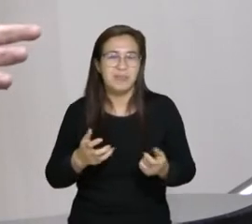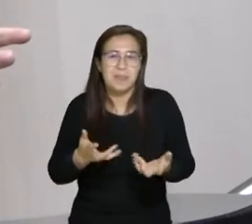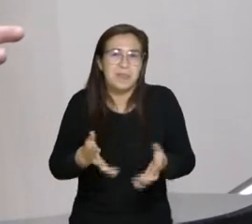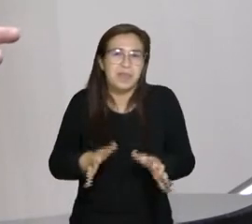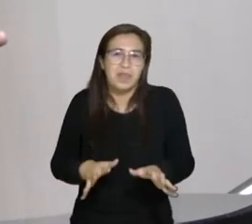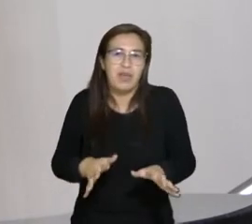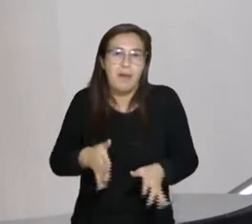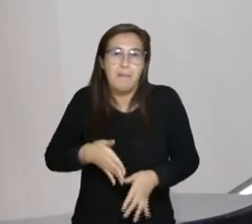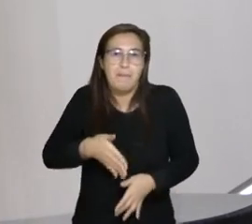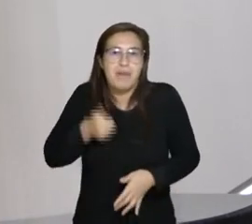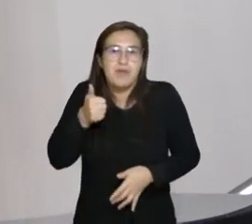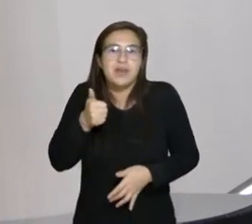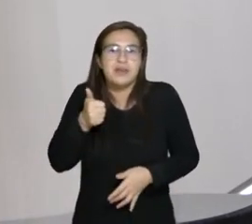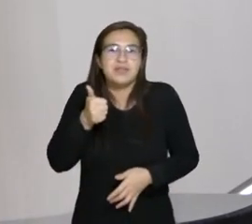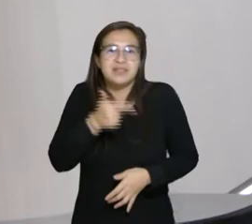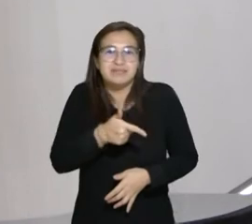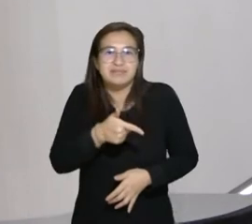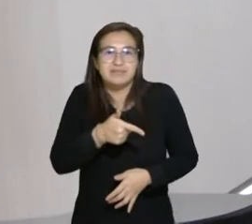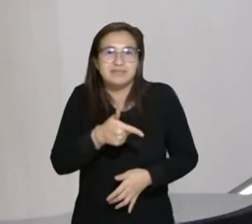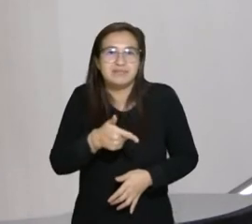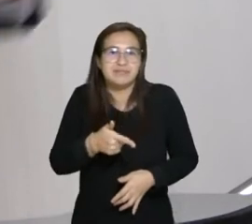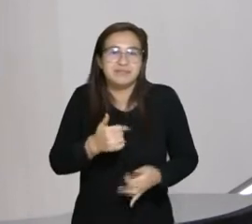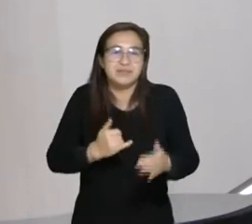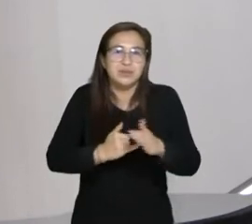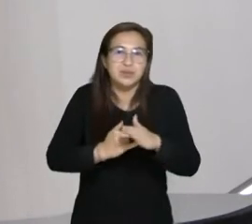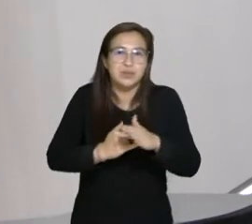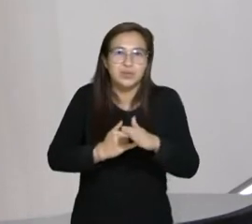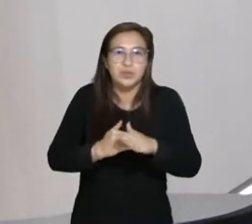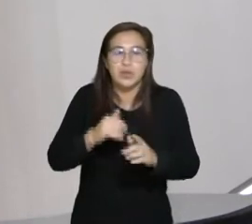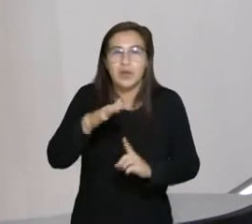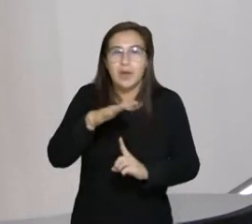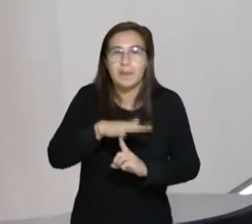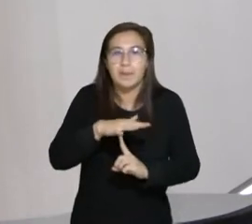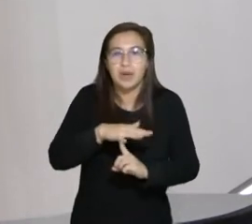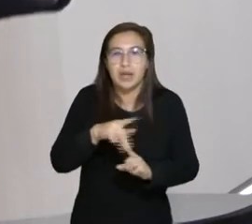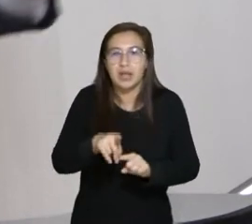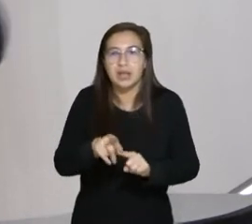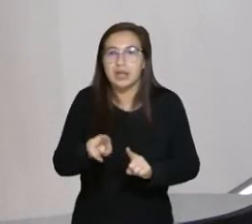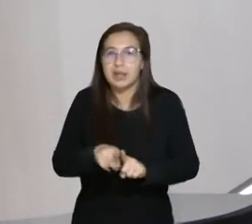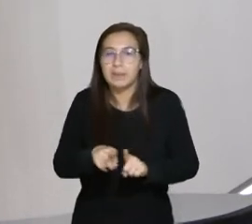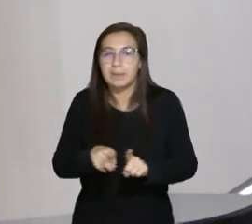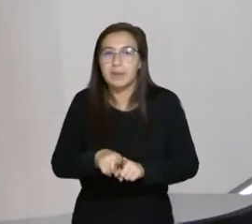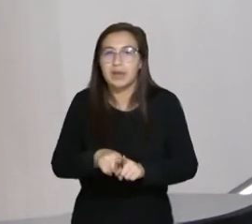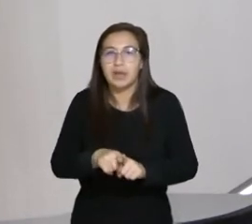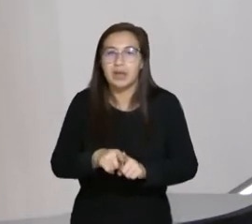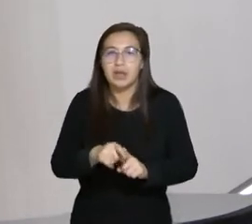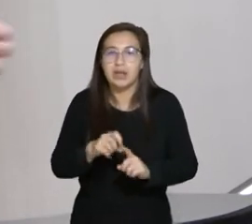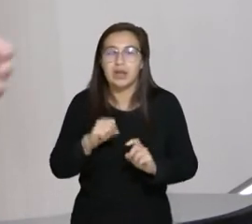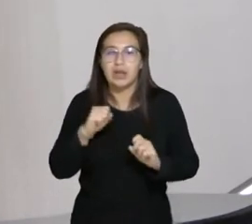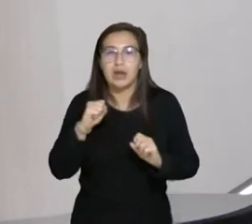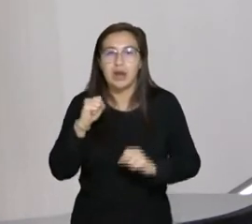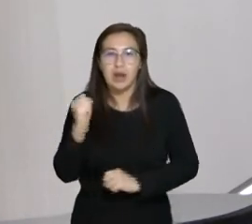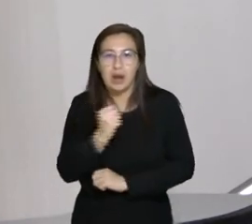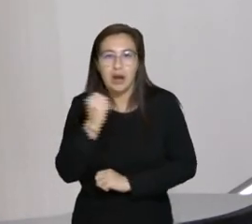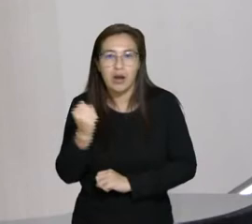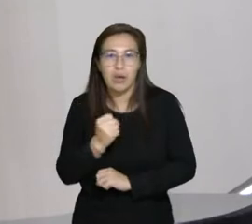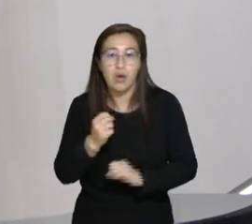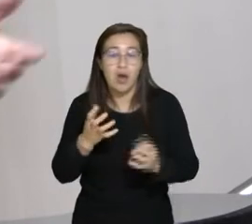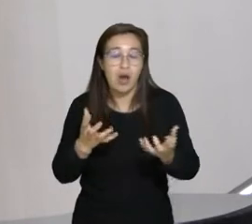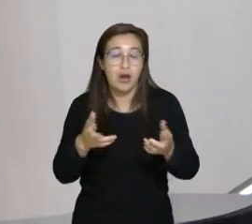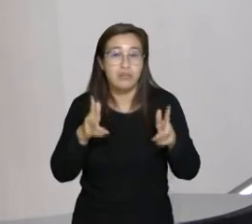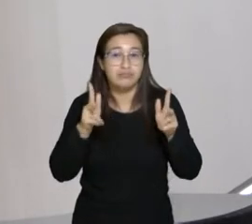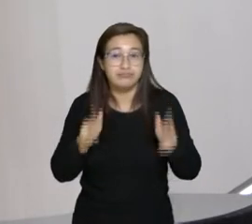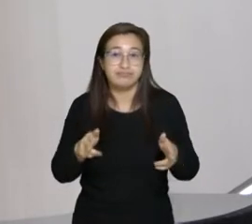melhores condições que o que é indústria do Paraná que a indústria Gaúcha que a indústria de São Paulo a gente que tem iguais condições